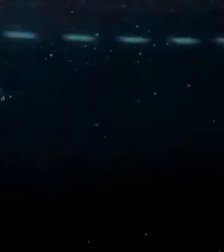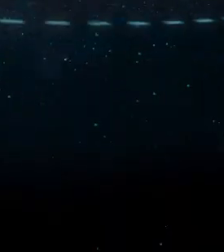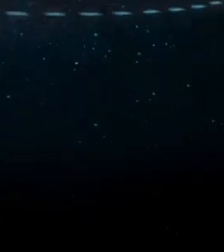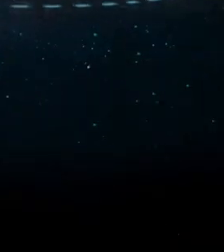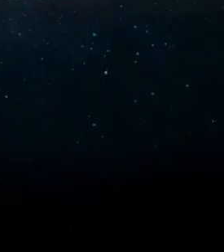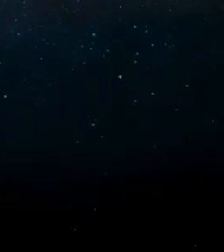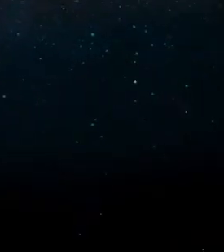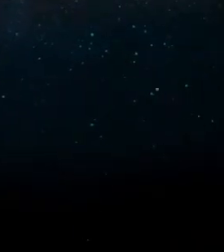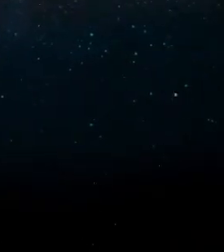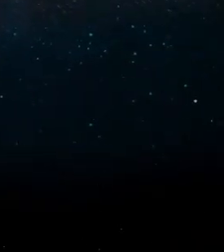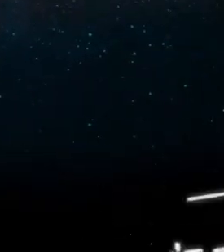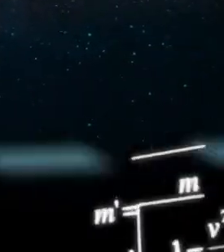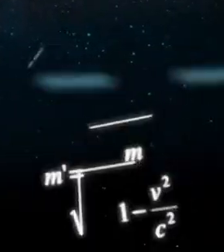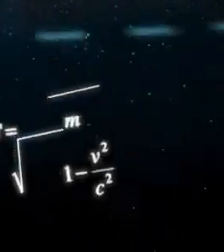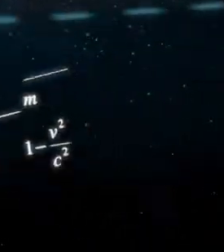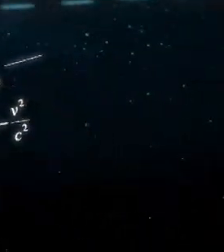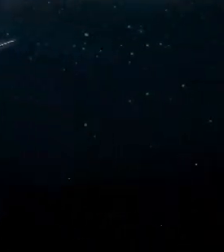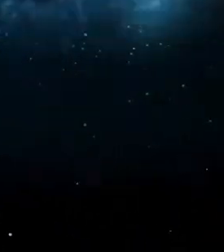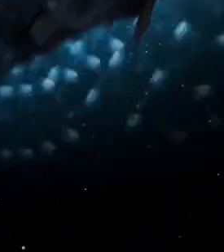E